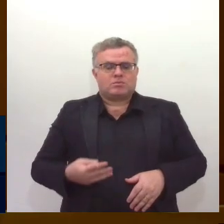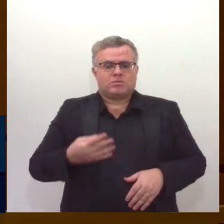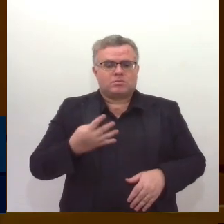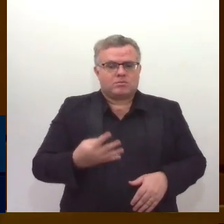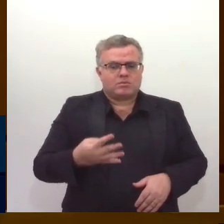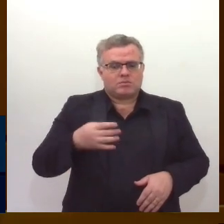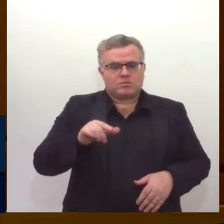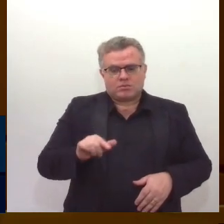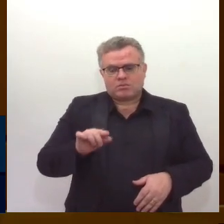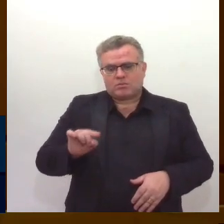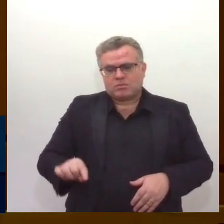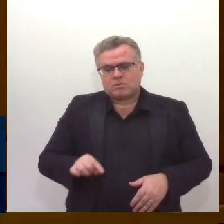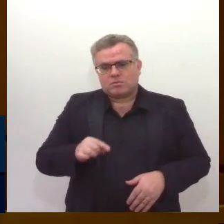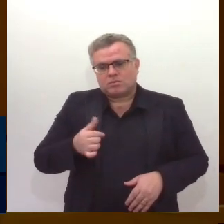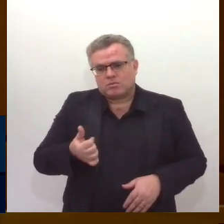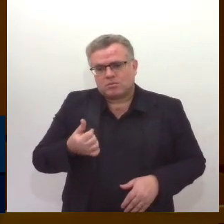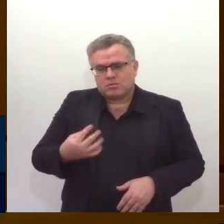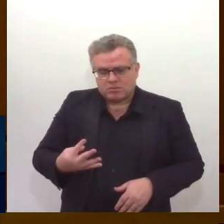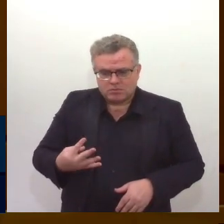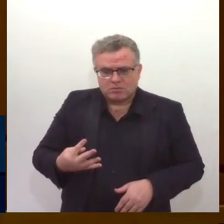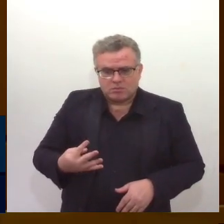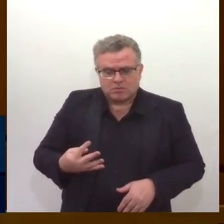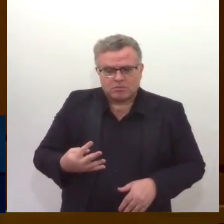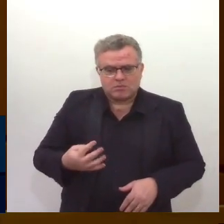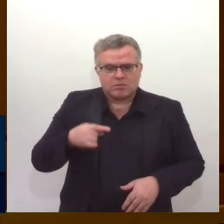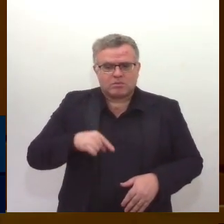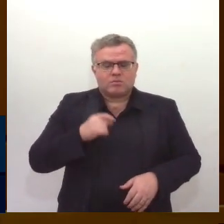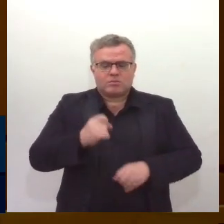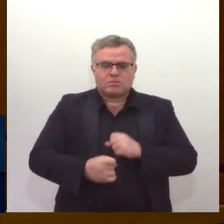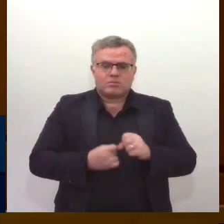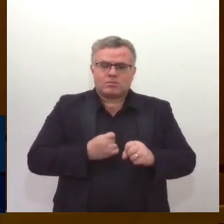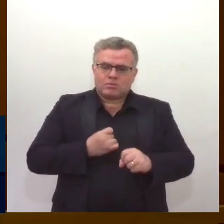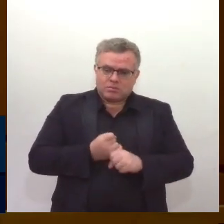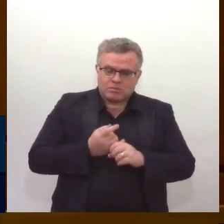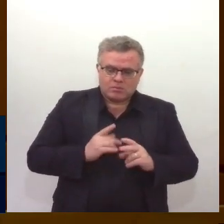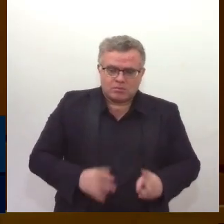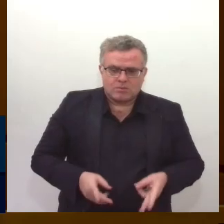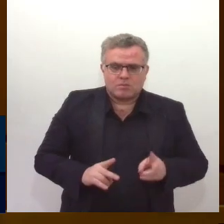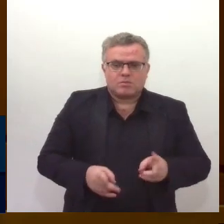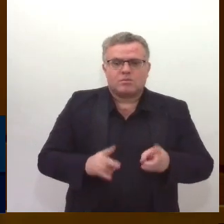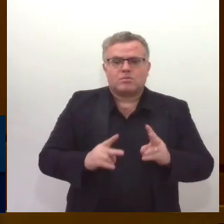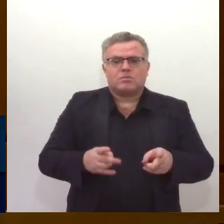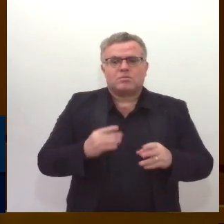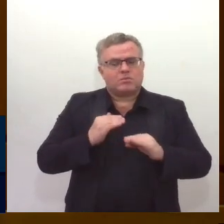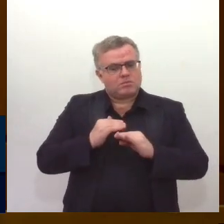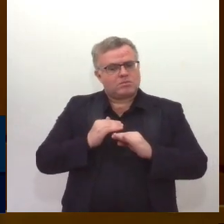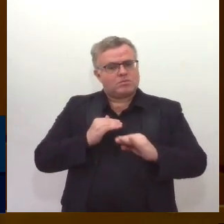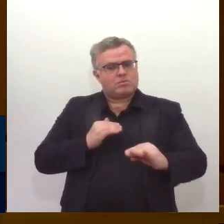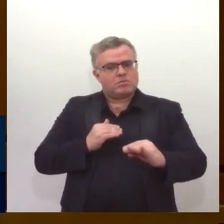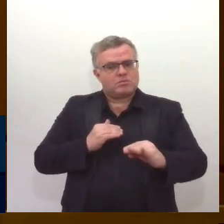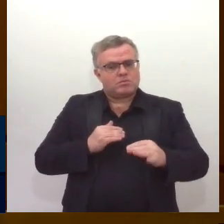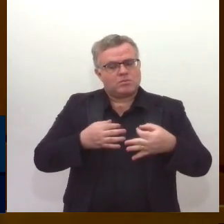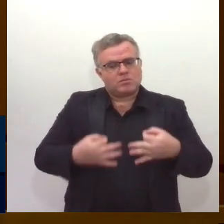47,14 e este ano se manteve no mesmo patamar, baixo, ficando com